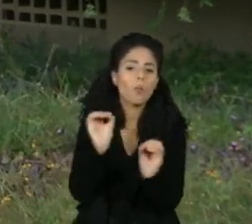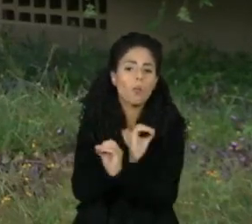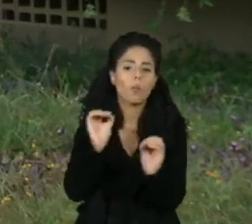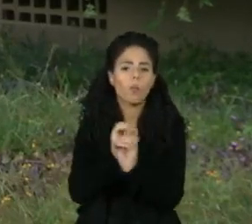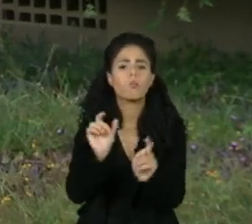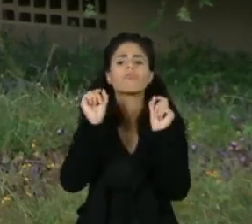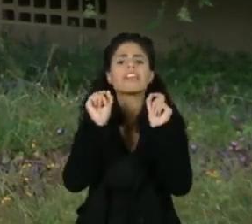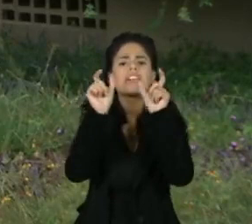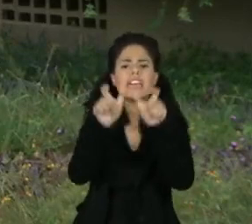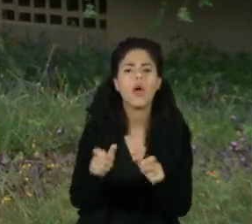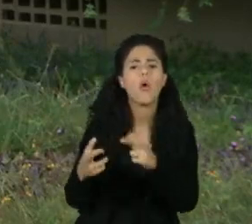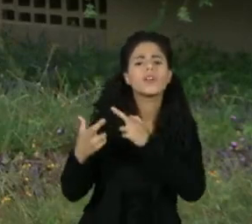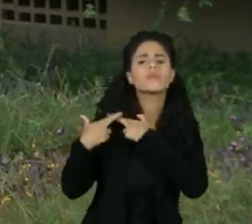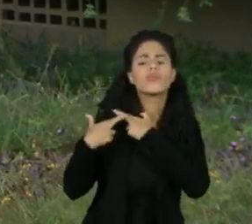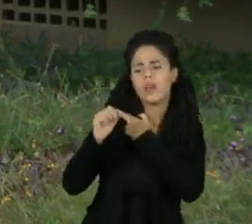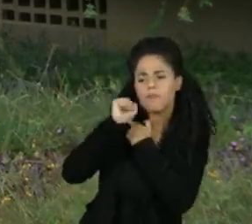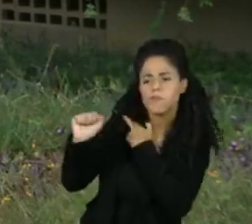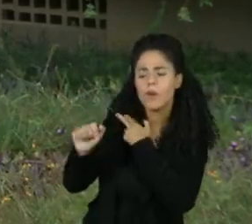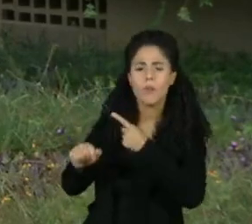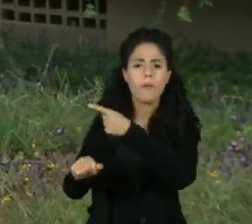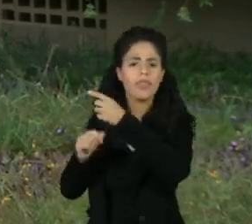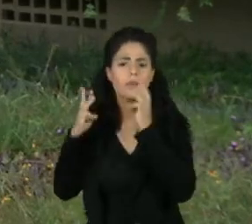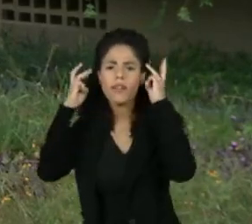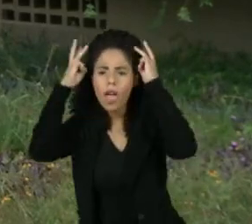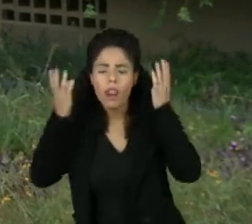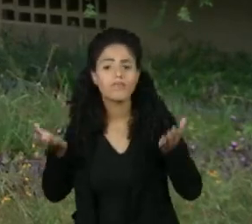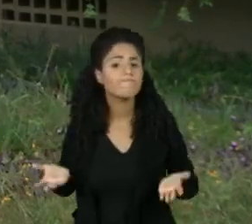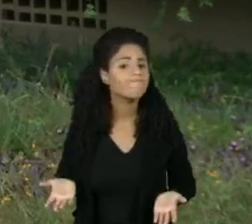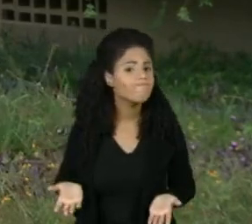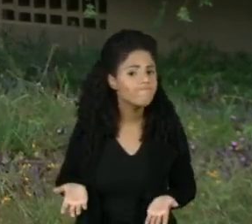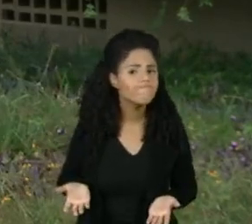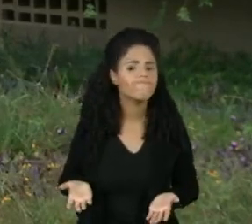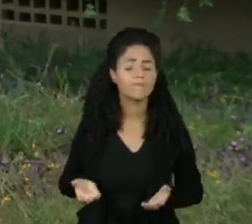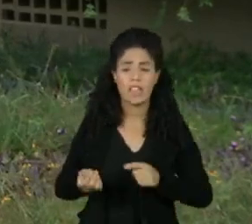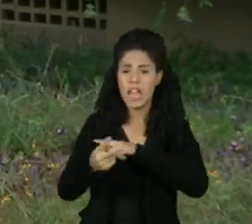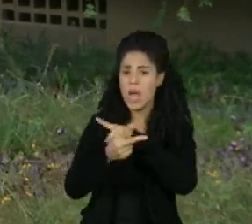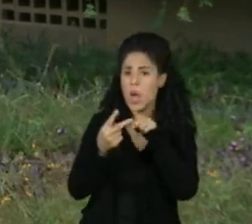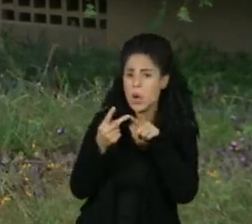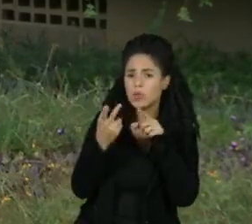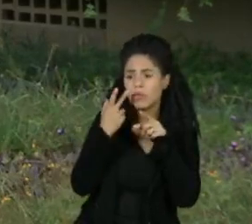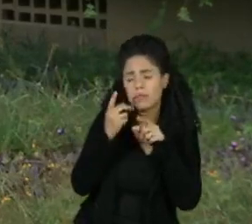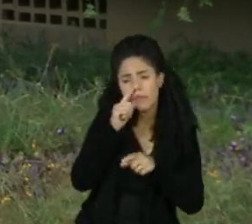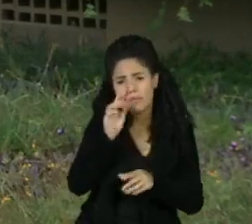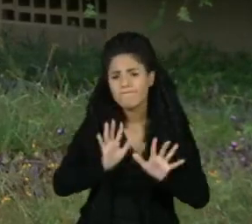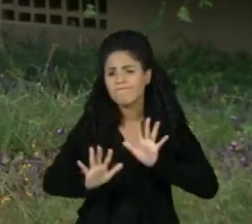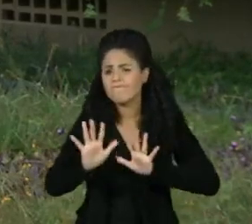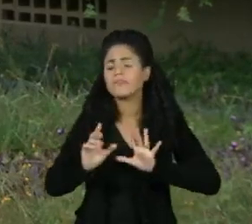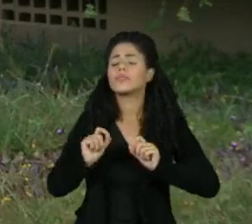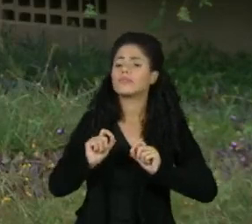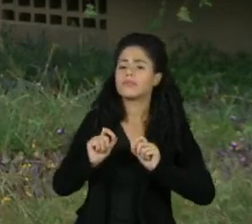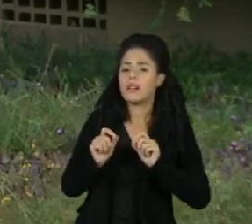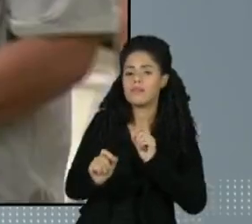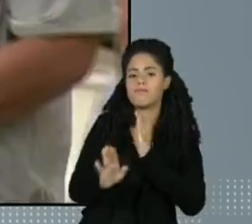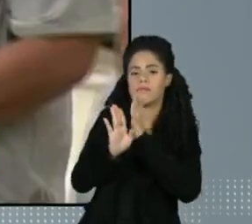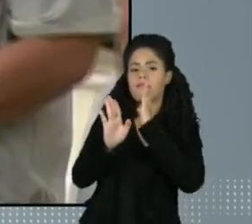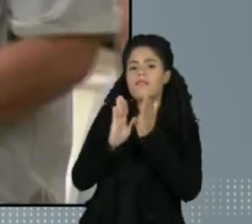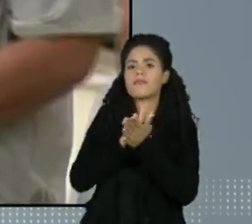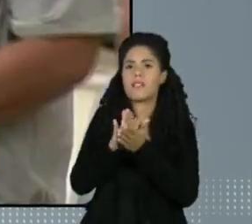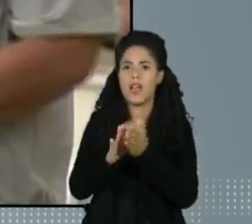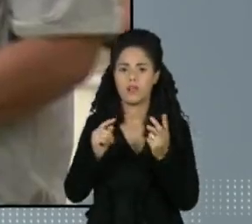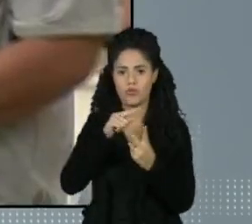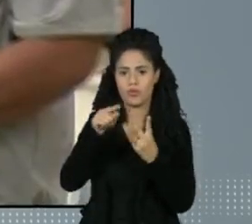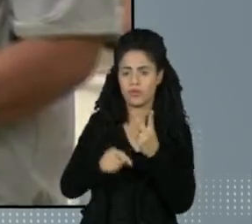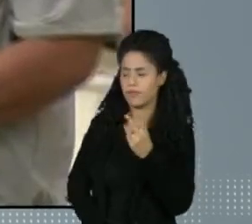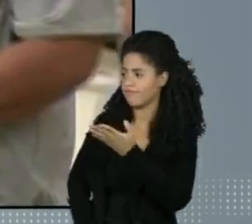mandou matá-los. Até o momento, apenas os 2 suspeitos da execução do crime foram identificados. O